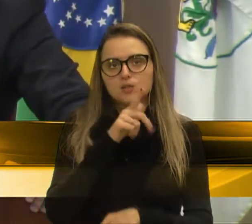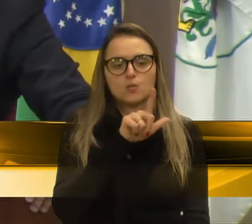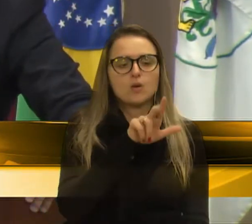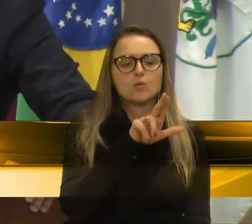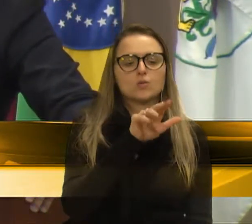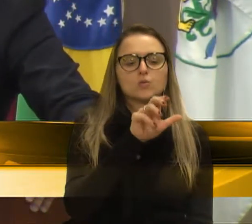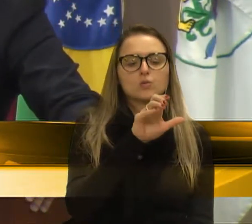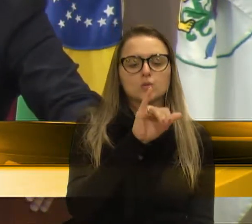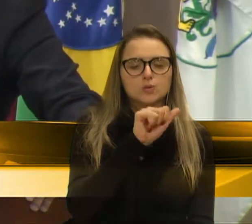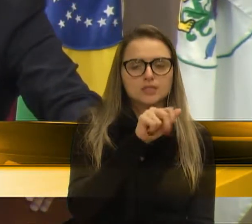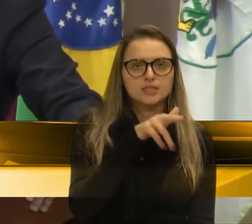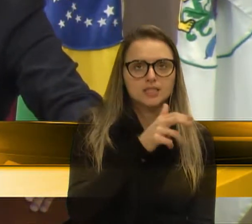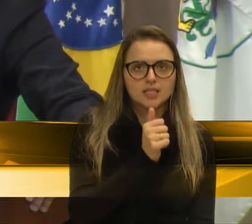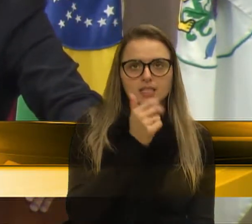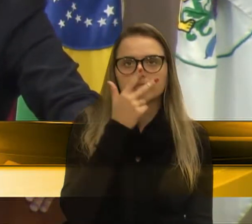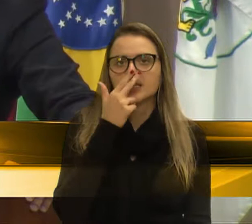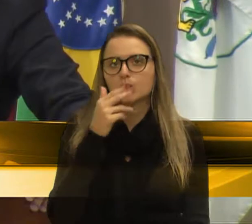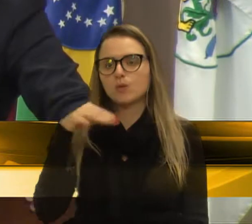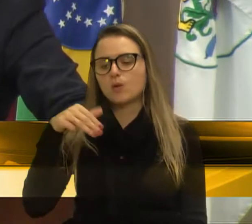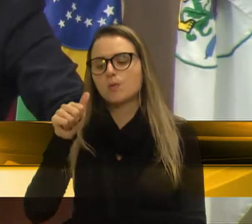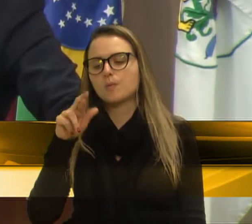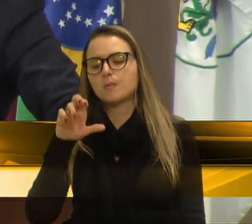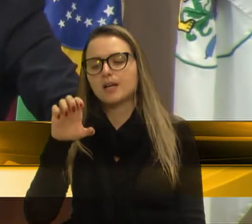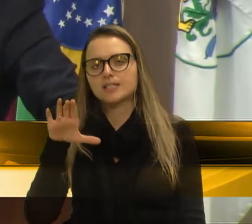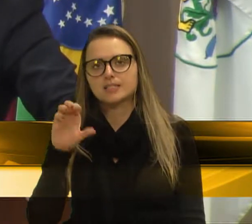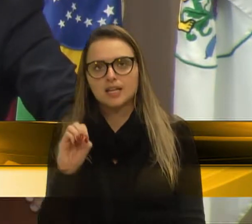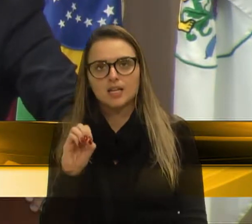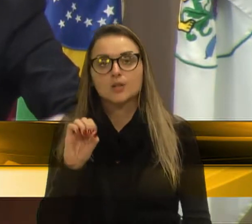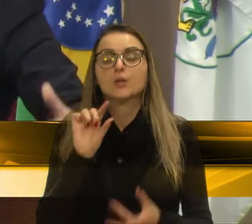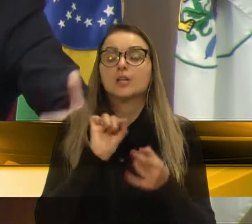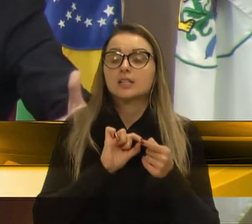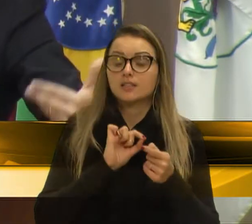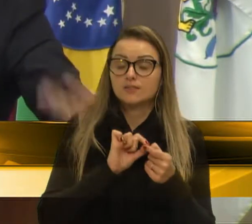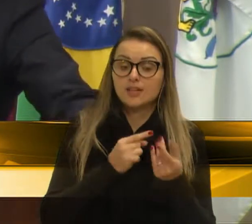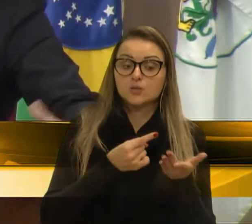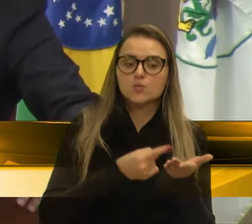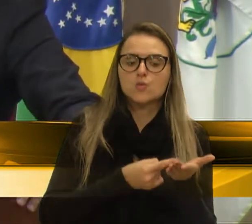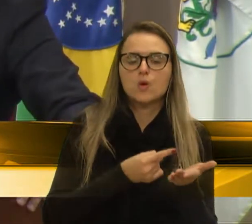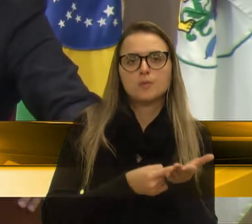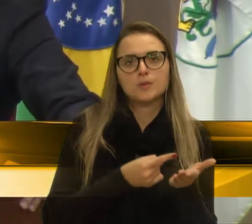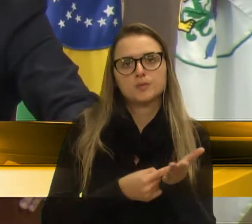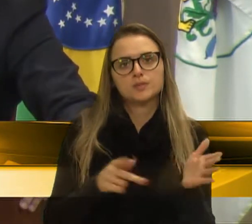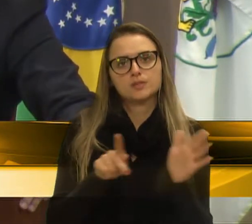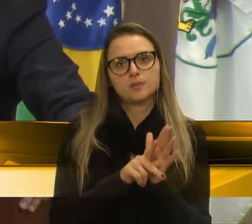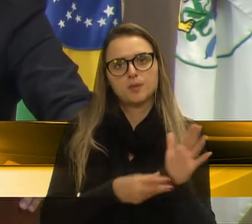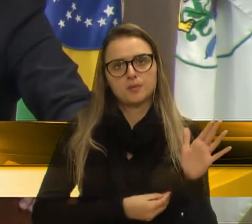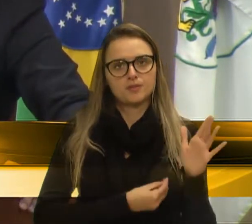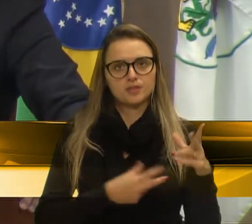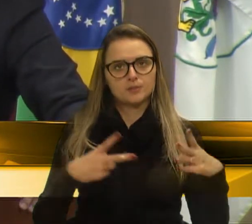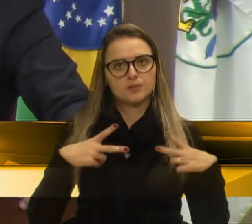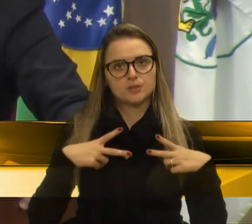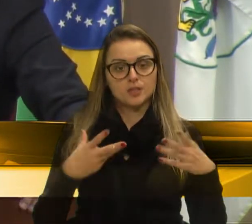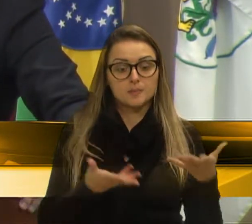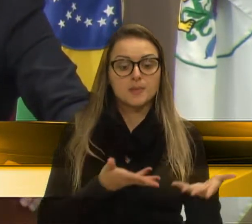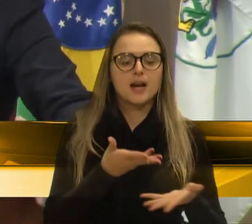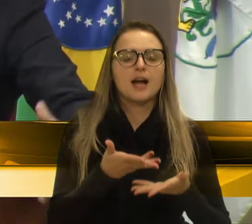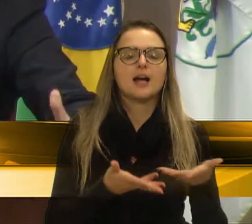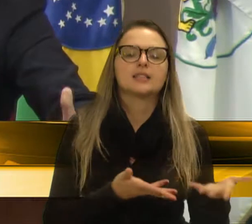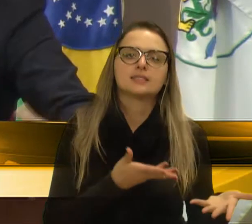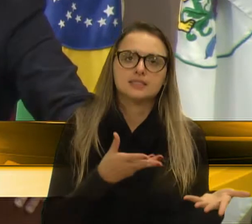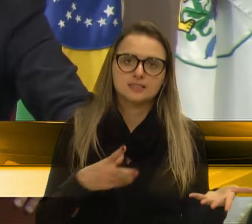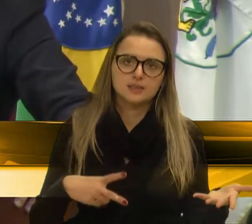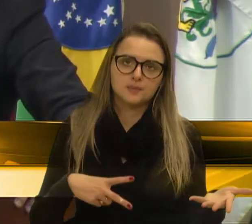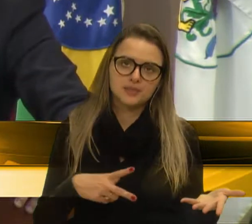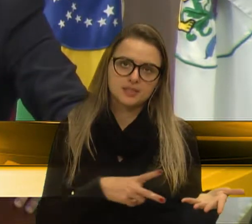Marcelo, que entregam no dia a dia, às vezes, o comprometimento da sua própria vida pessoal para fazer